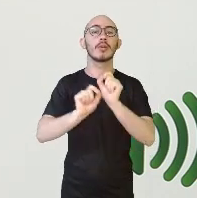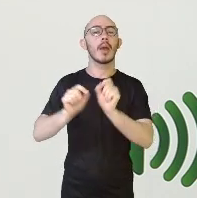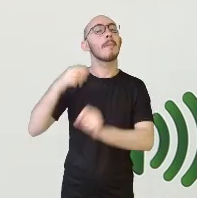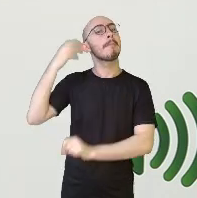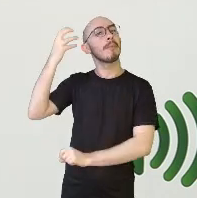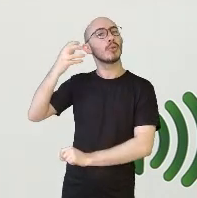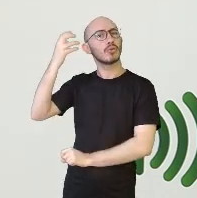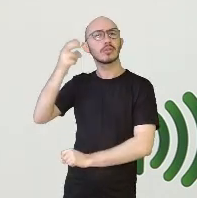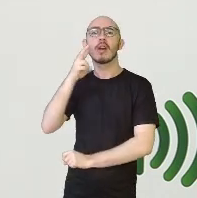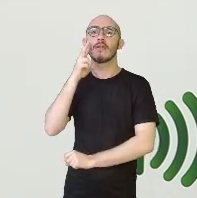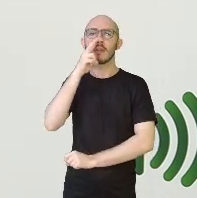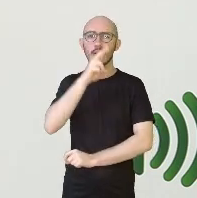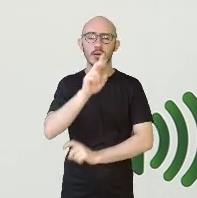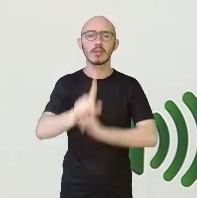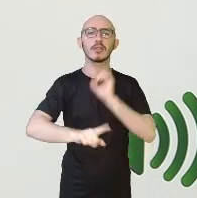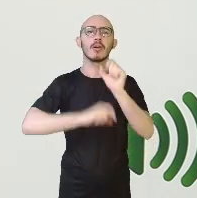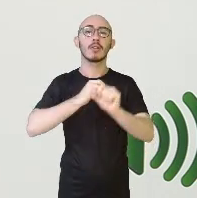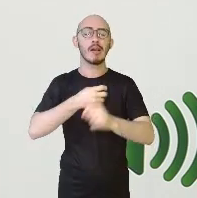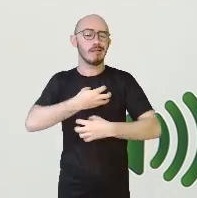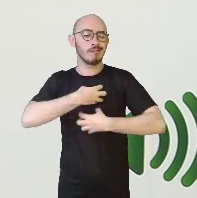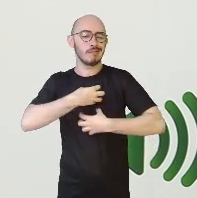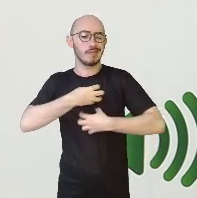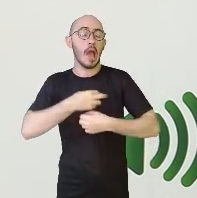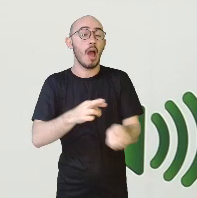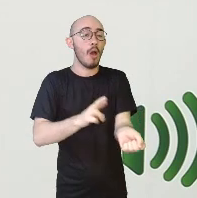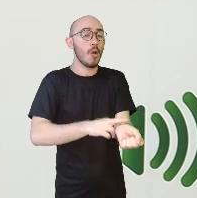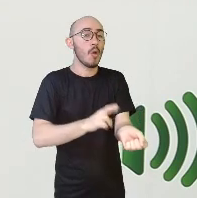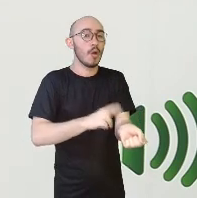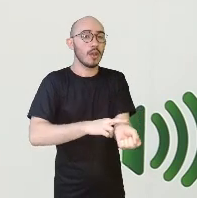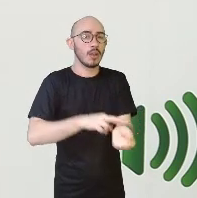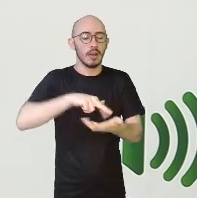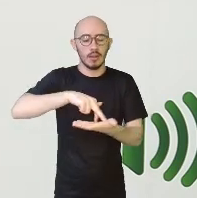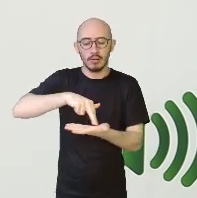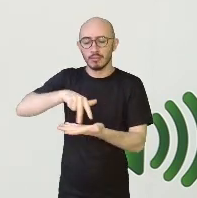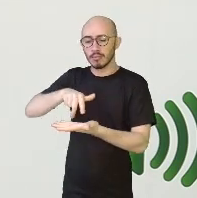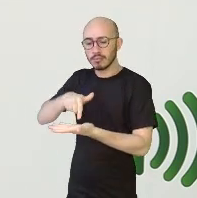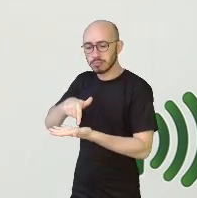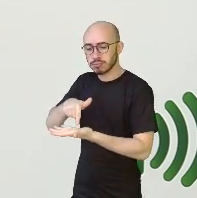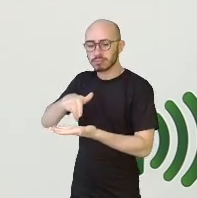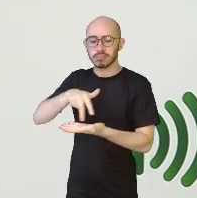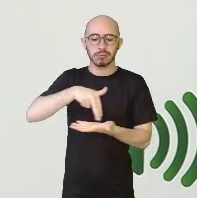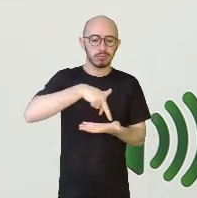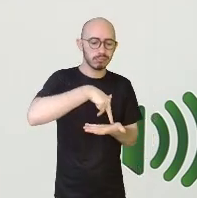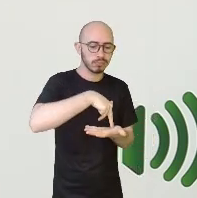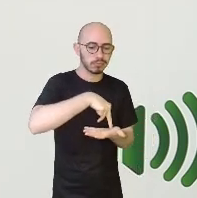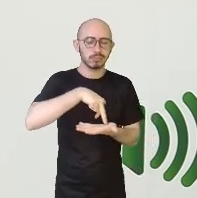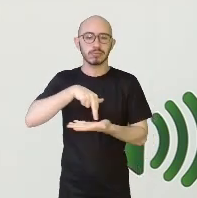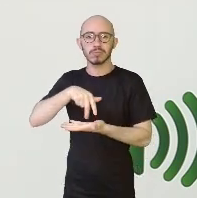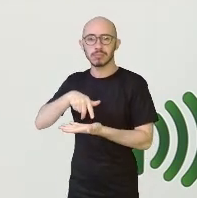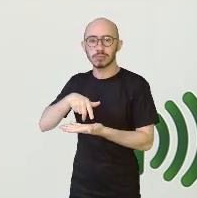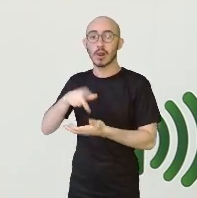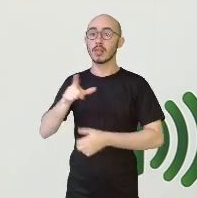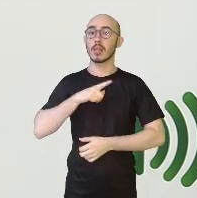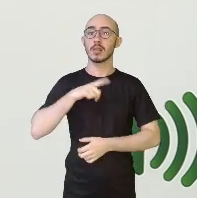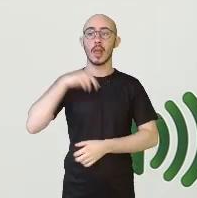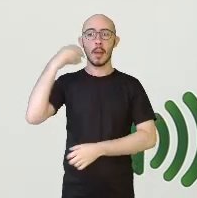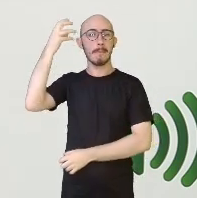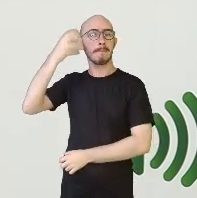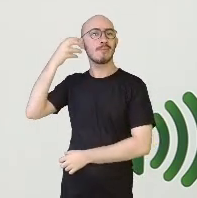que nós temos ali a ginga presente em todo o tempo, em todo o momento. Porque nós temos a